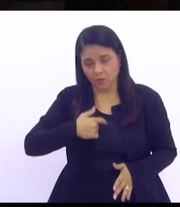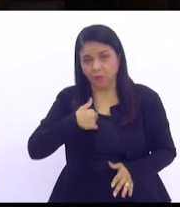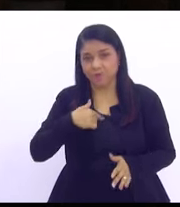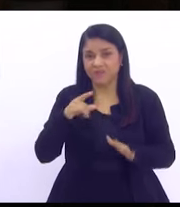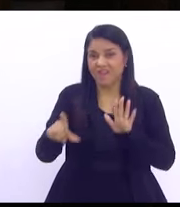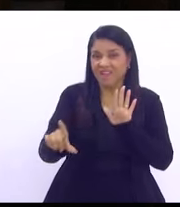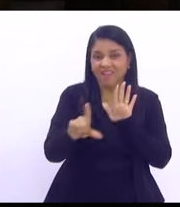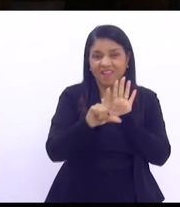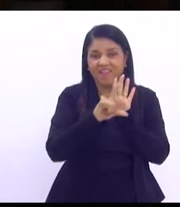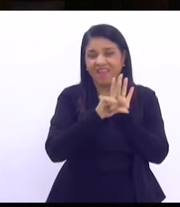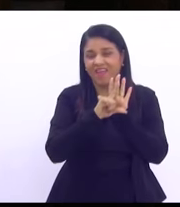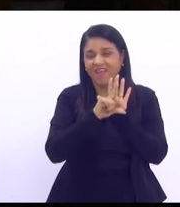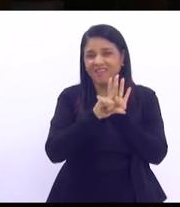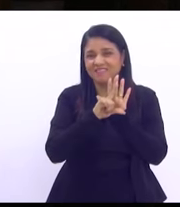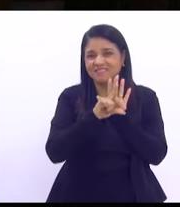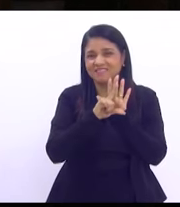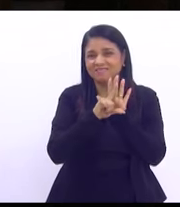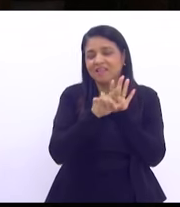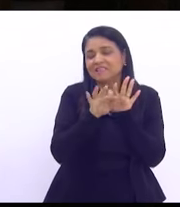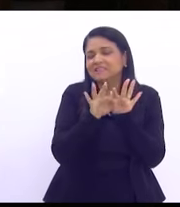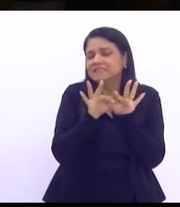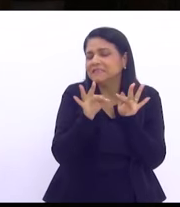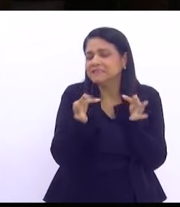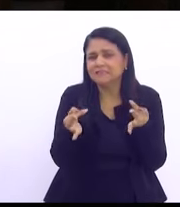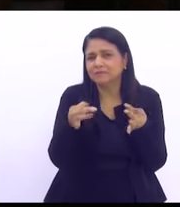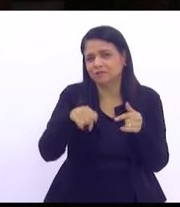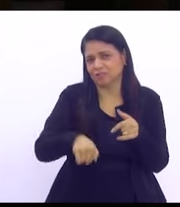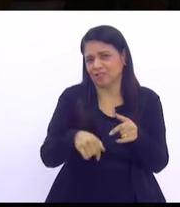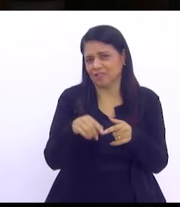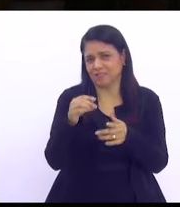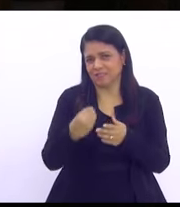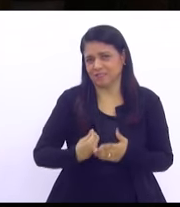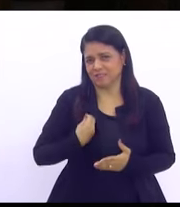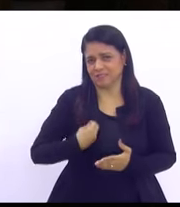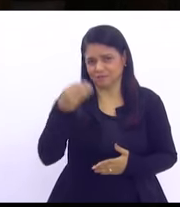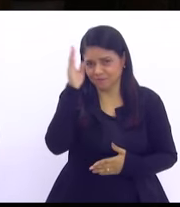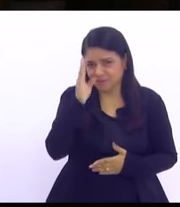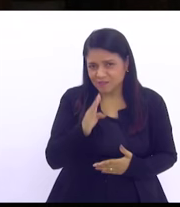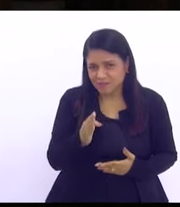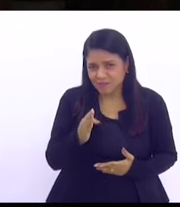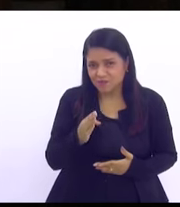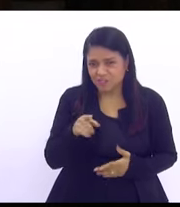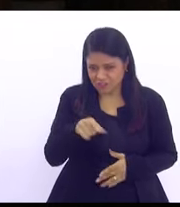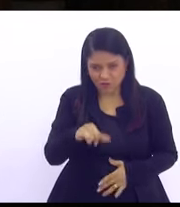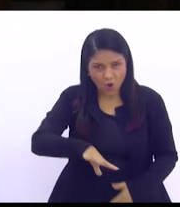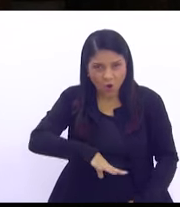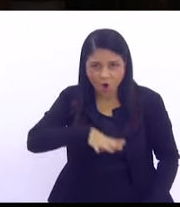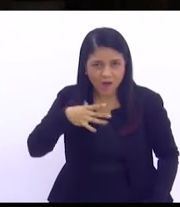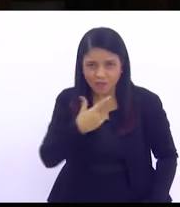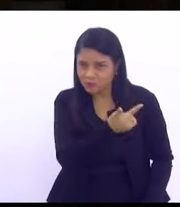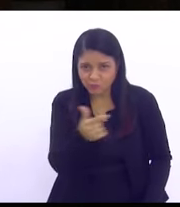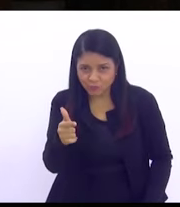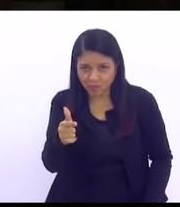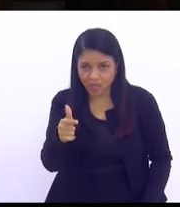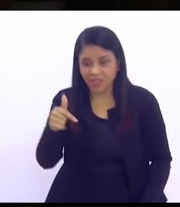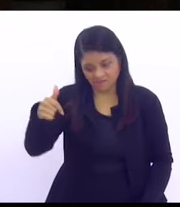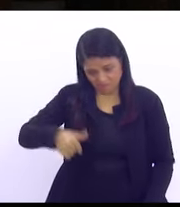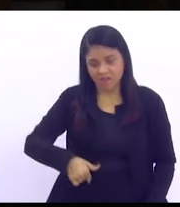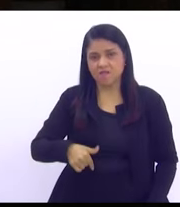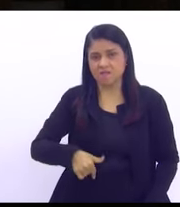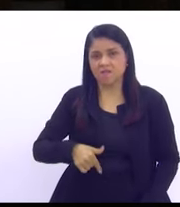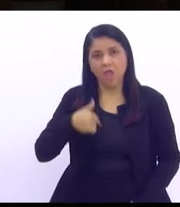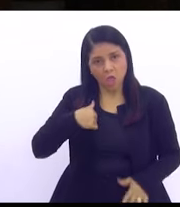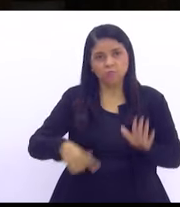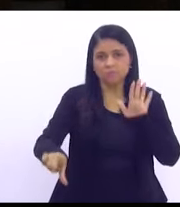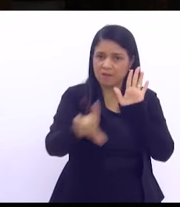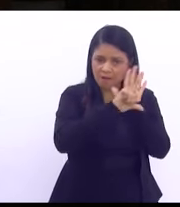leis brandas que existem no nosso Brasil. Em que se eles não têm coragem, mandem para a gente aqui, porque pelo menos eu vou ter a coragem de fazer